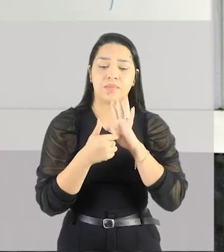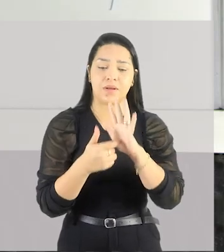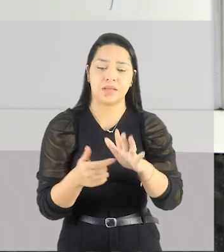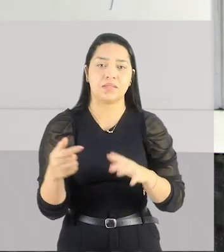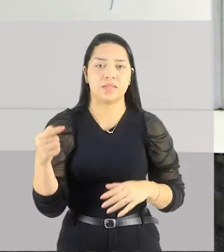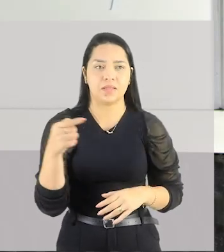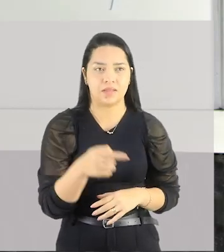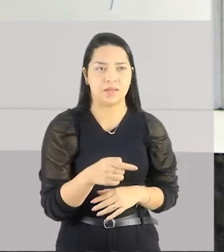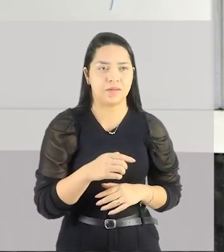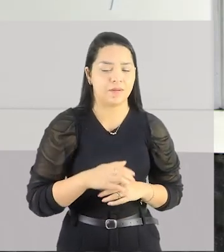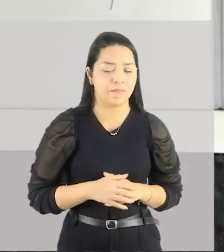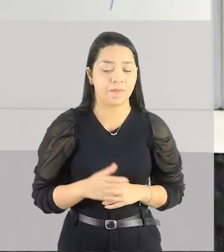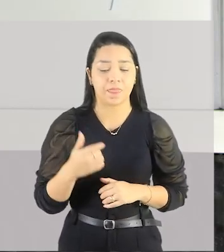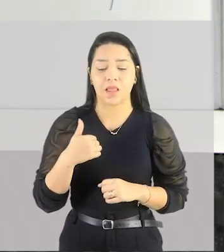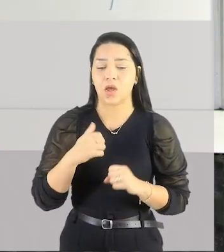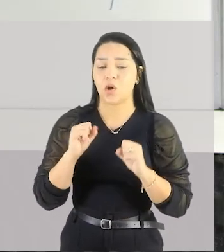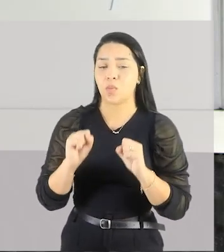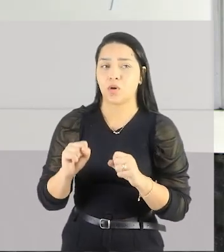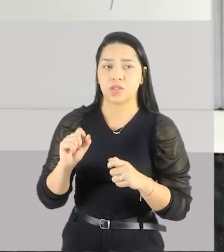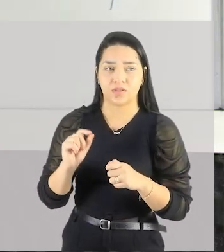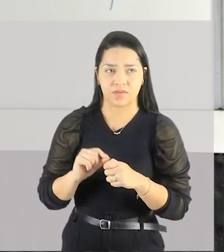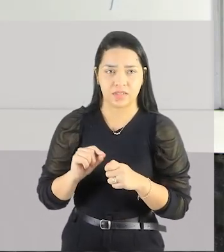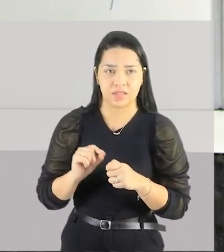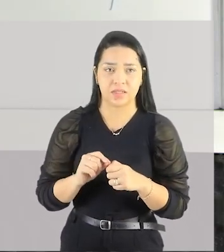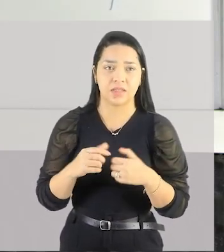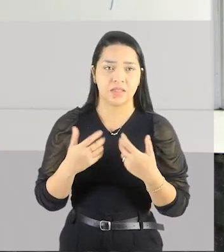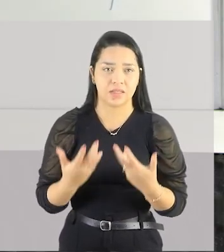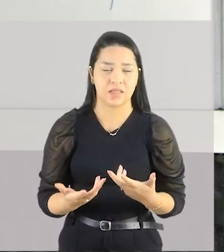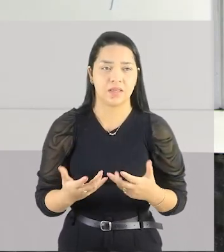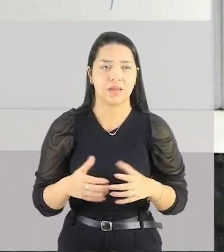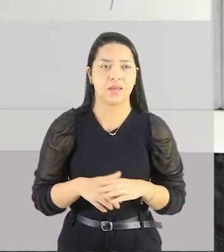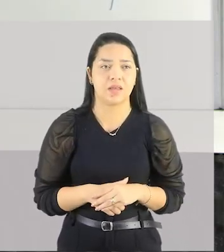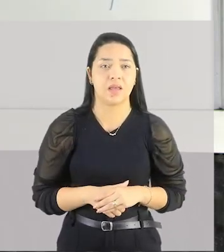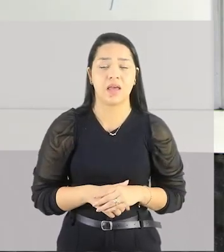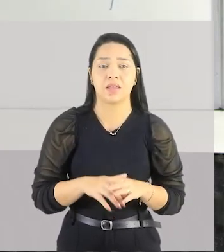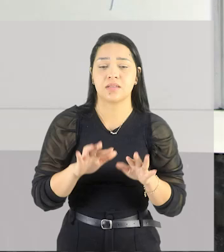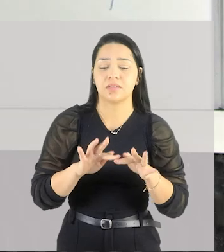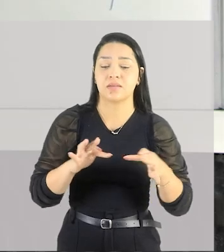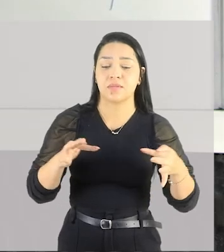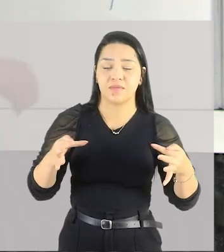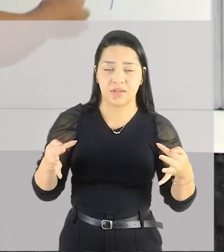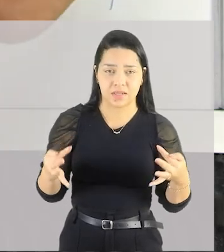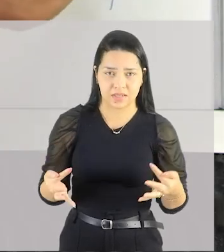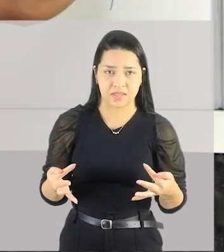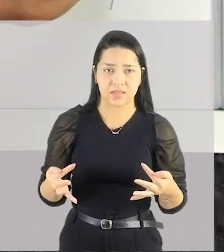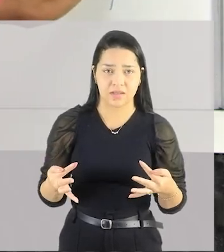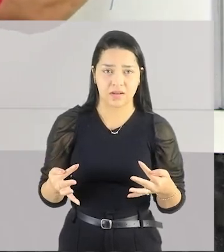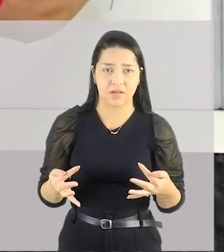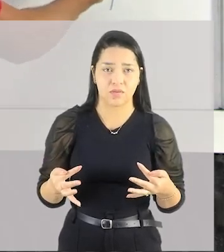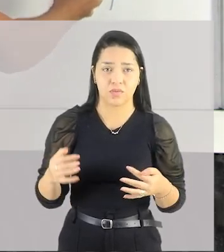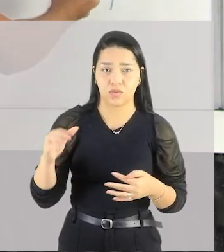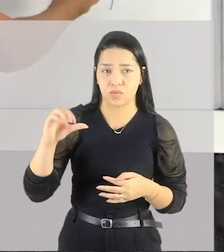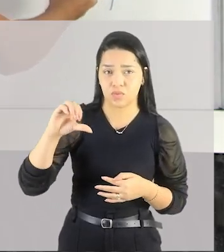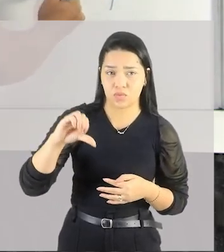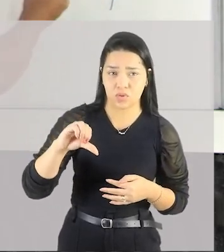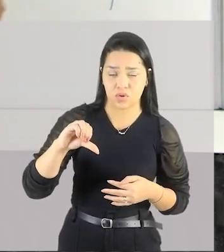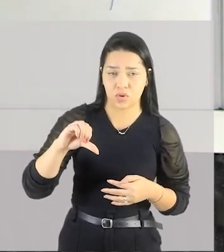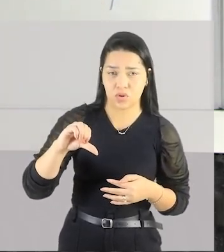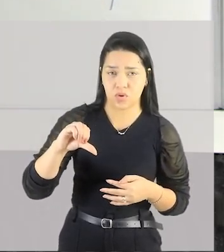à quarta dividido por 8, D1 ao cubo N1, essa expressão